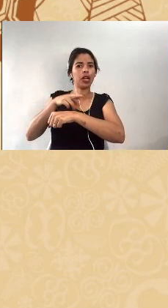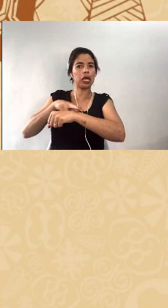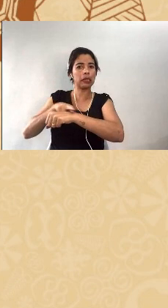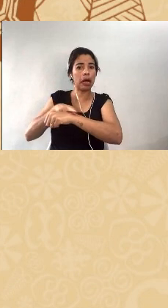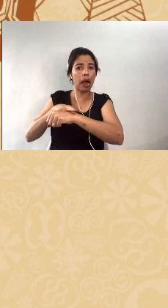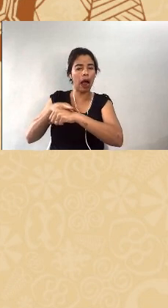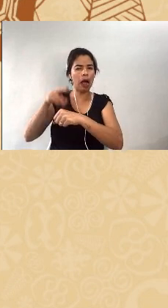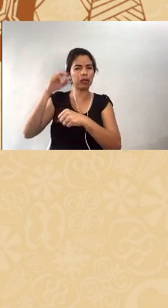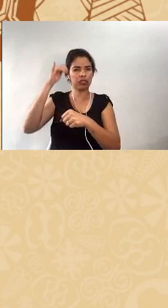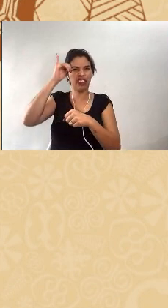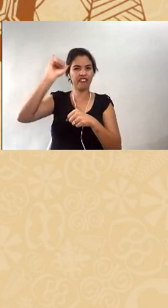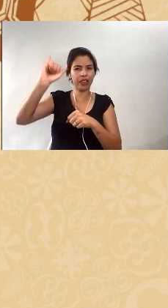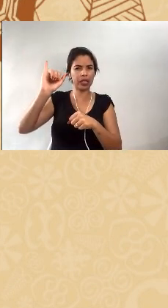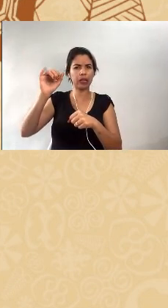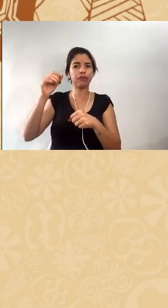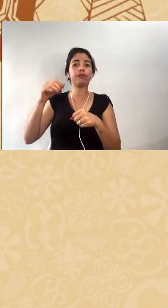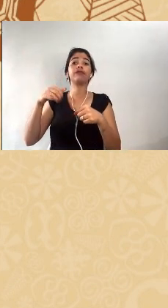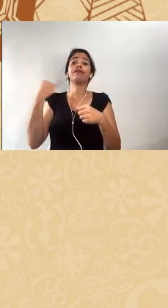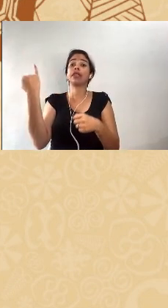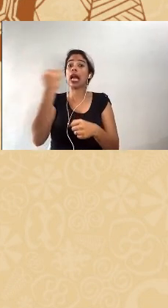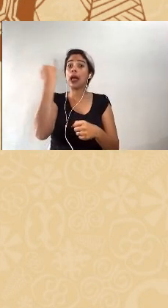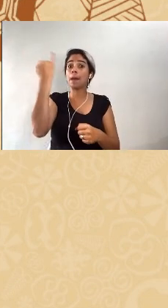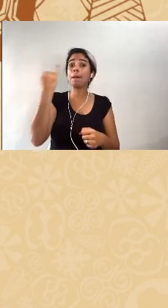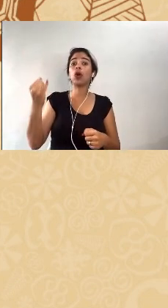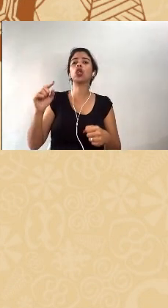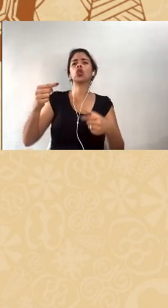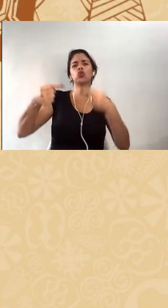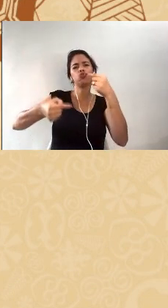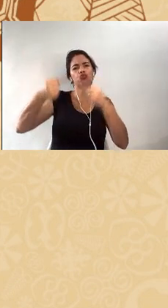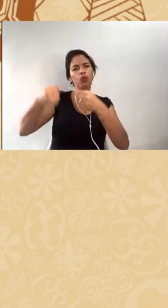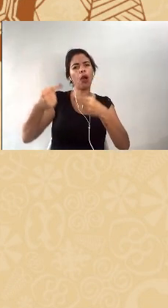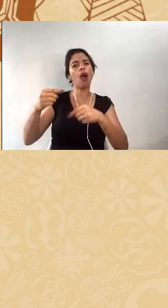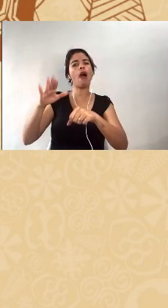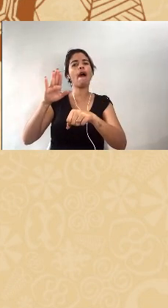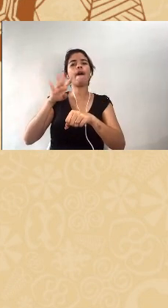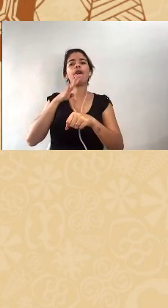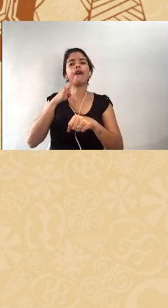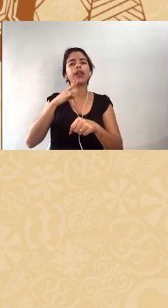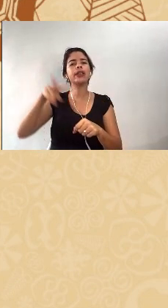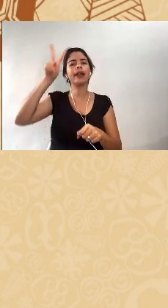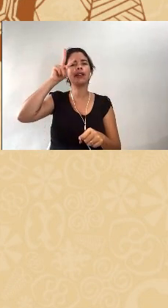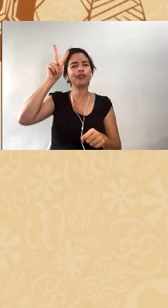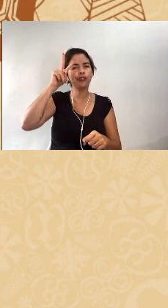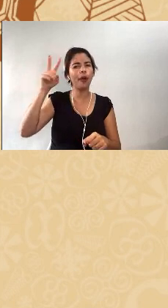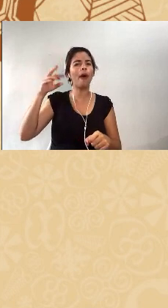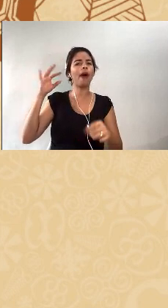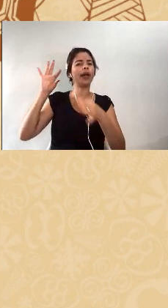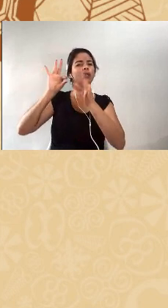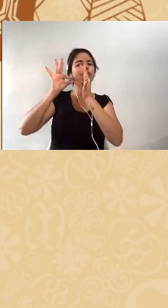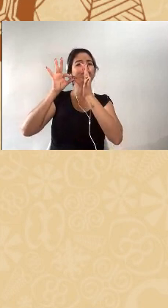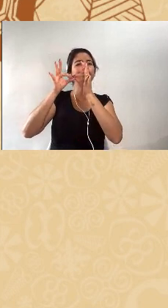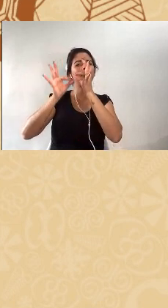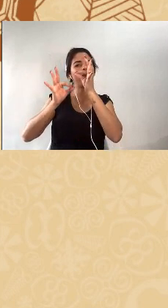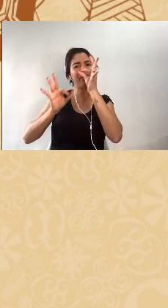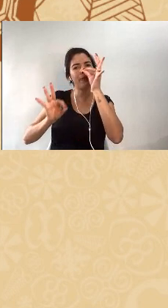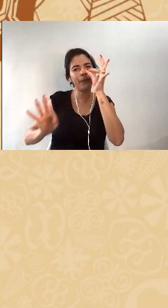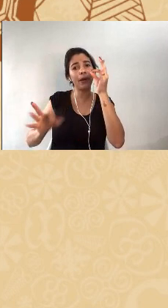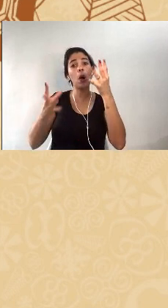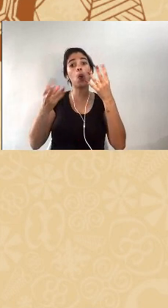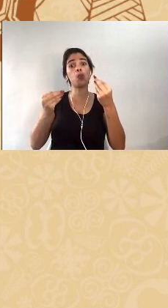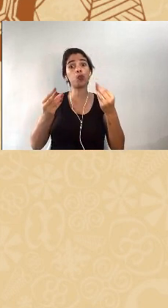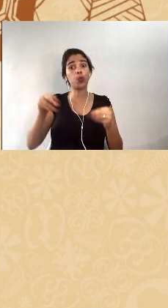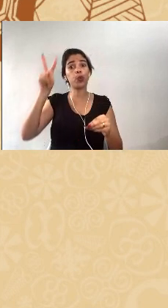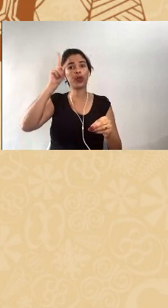importante que a gente dialogue com o movimento negro, que a gente conheça essa história, é uma longa história, é o Movimento Negro Segundo Nilma Gomes.